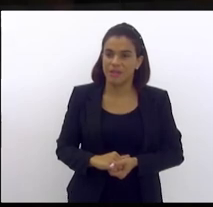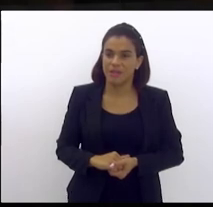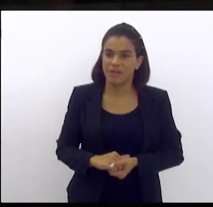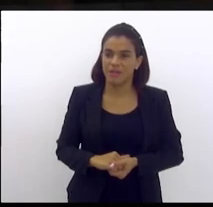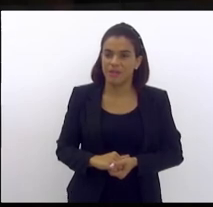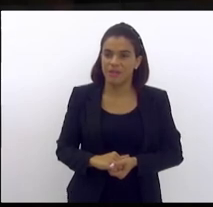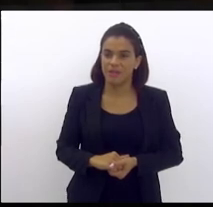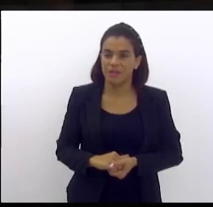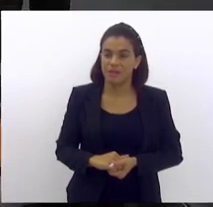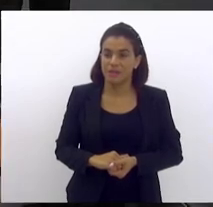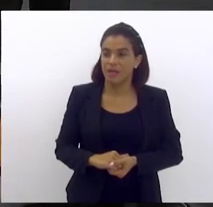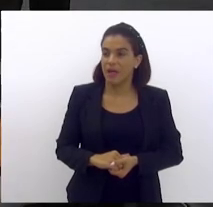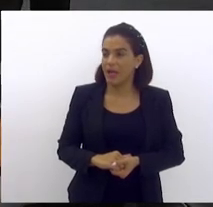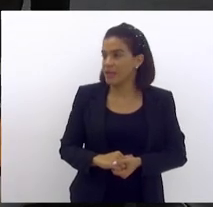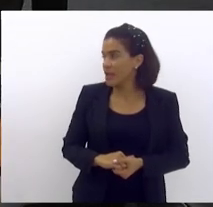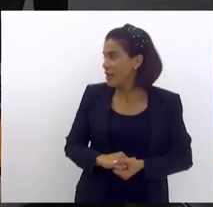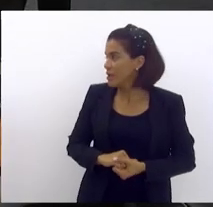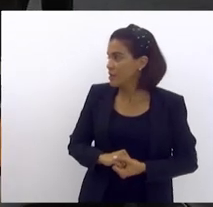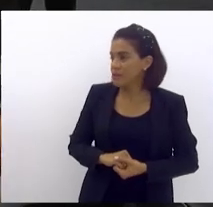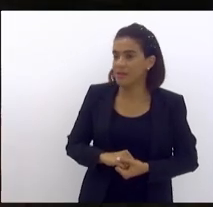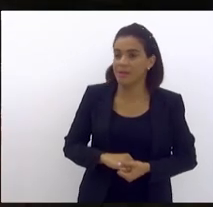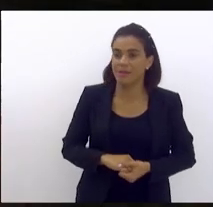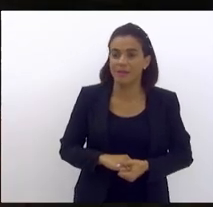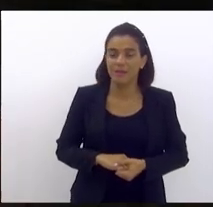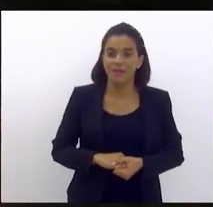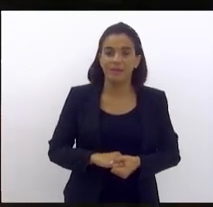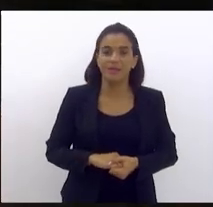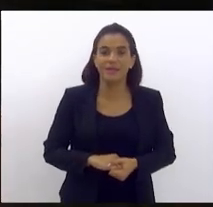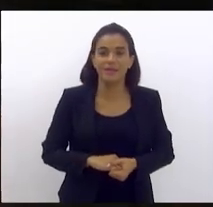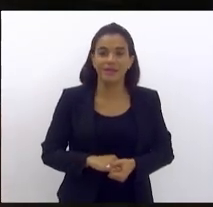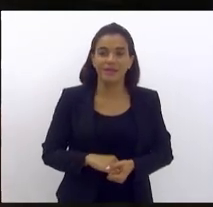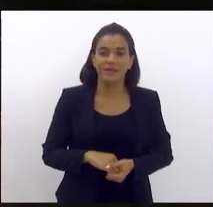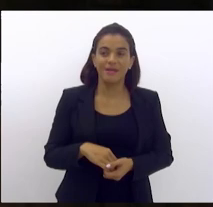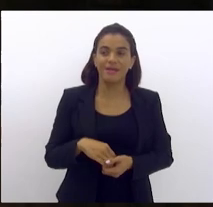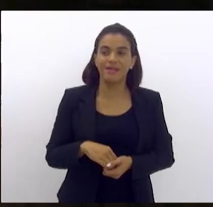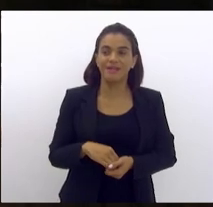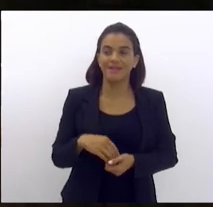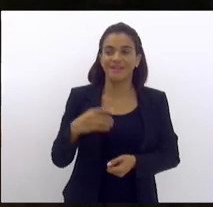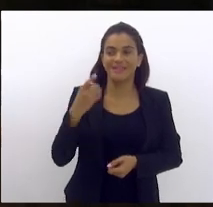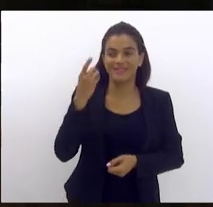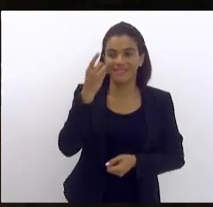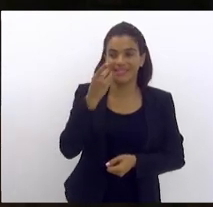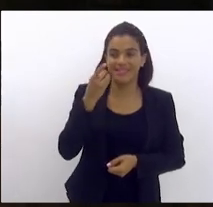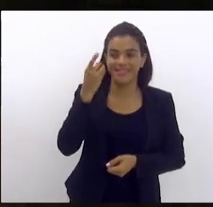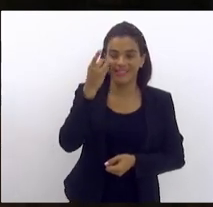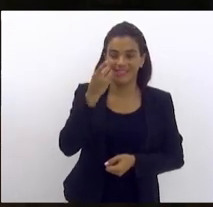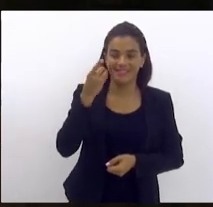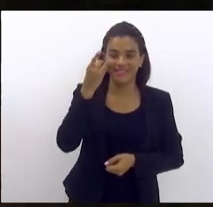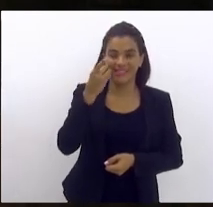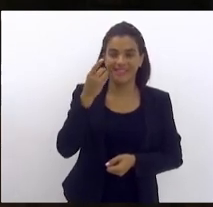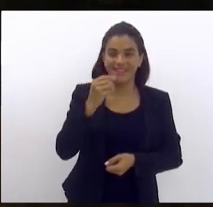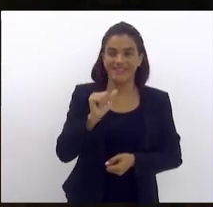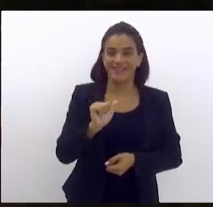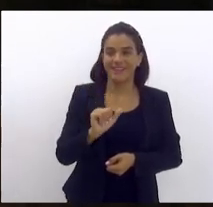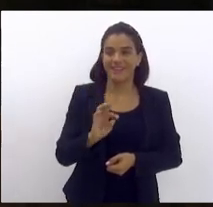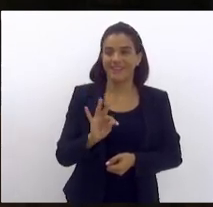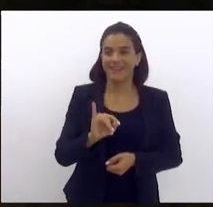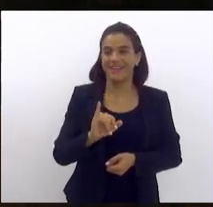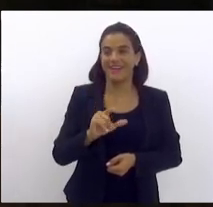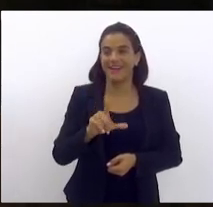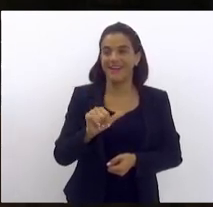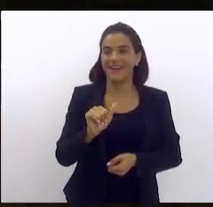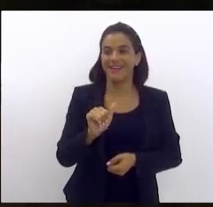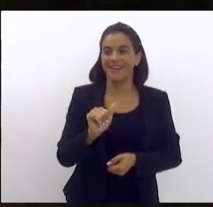atotô o próximo orador inscrito é o saudoso e Nobre Deputado Átila Nunes que